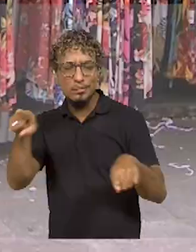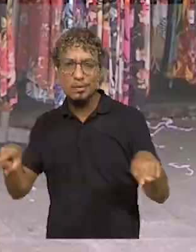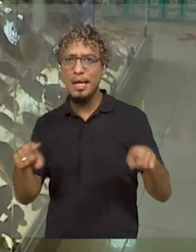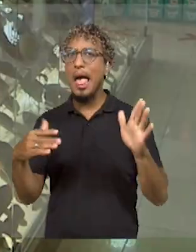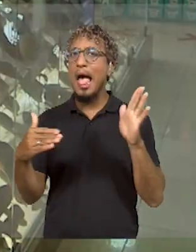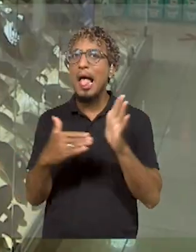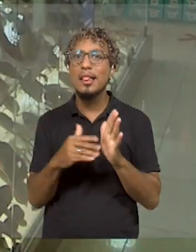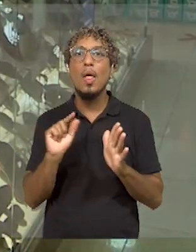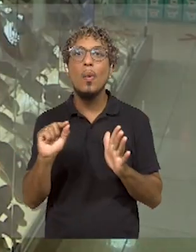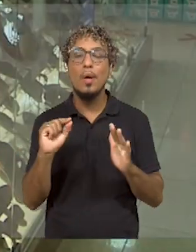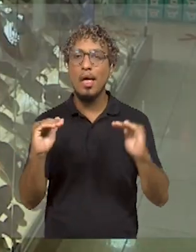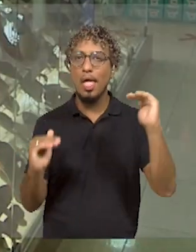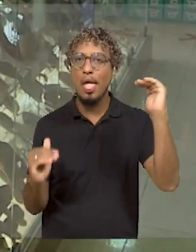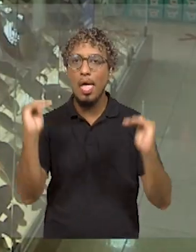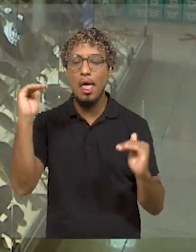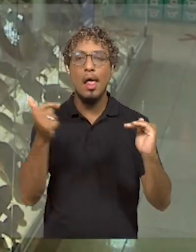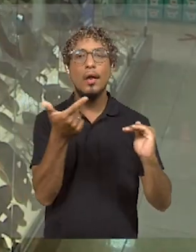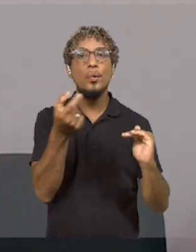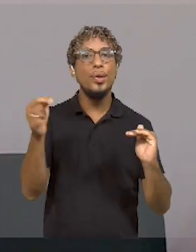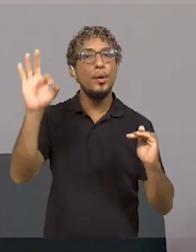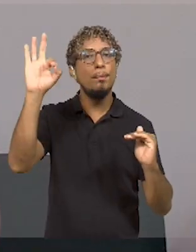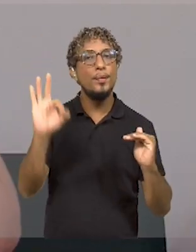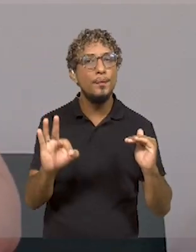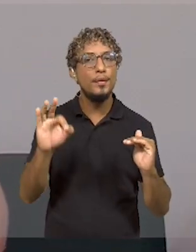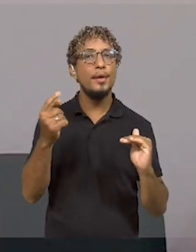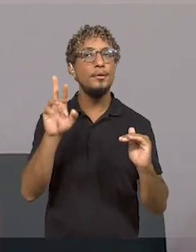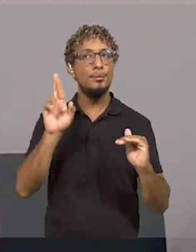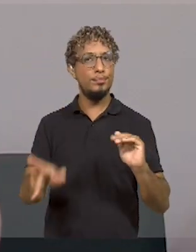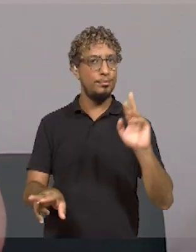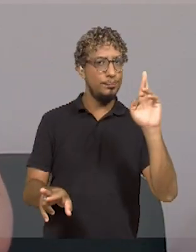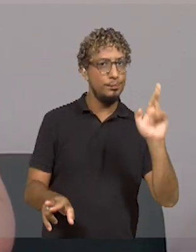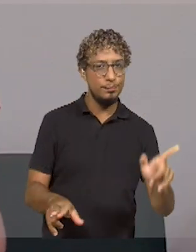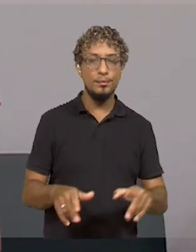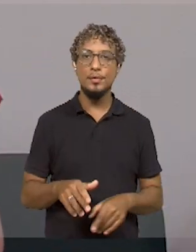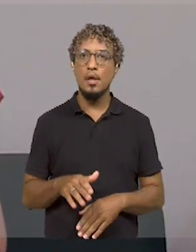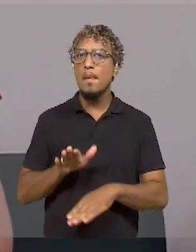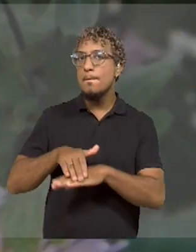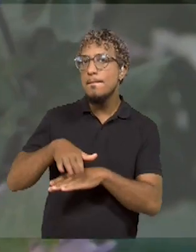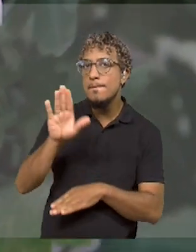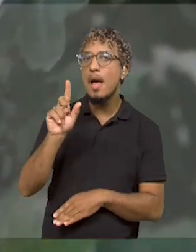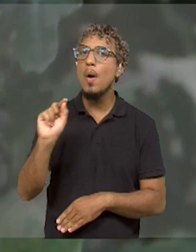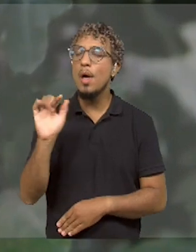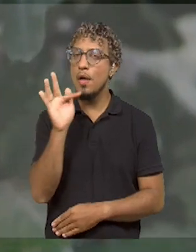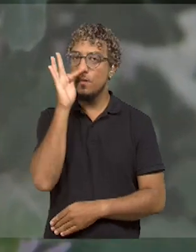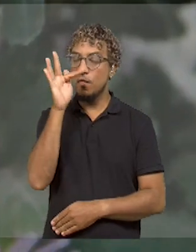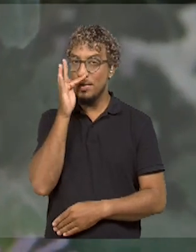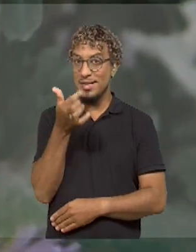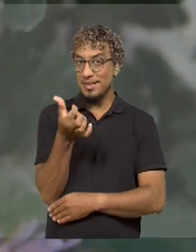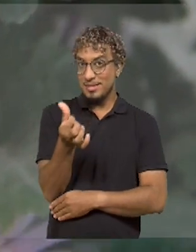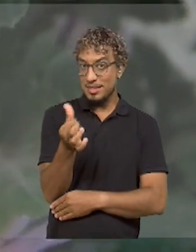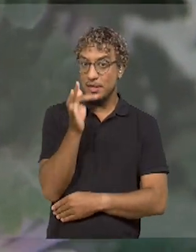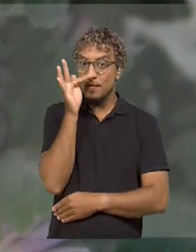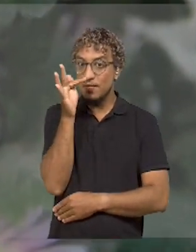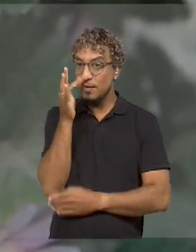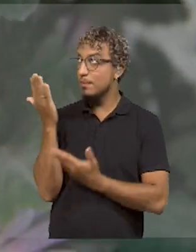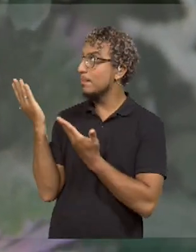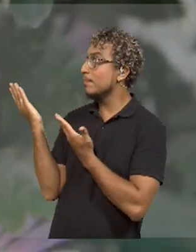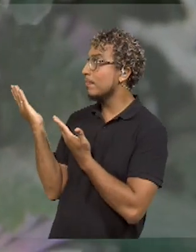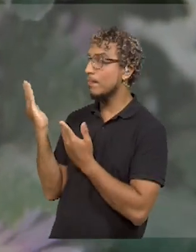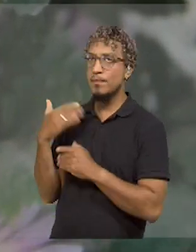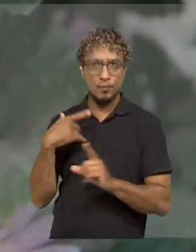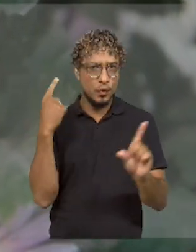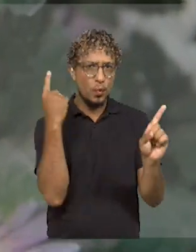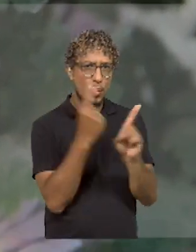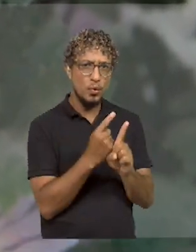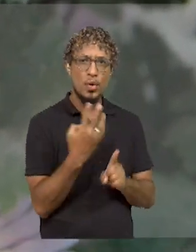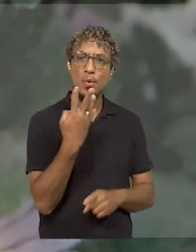até 200% de diferença. O item com essa maior variação foi a flor. 6 unidades de gerbera foram encontradas